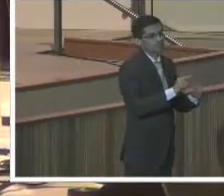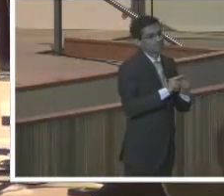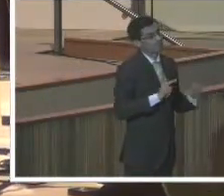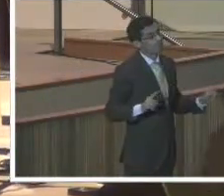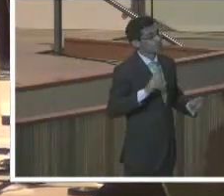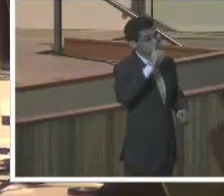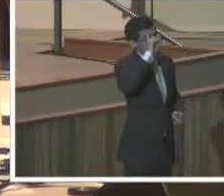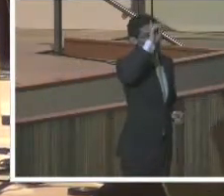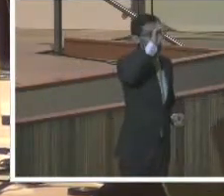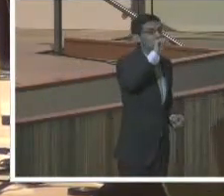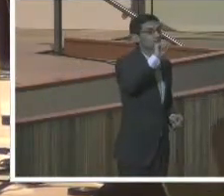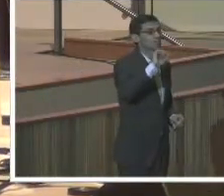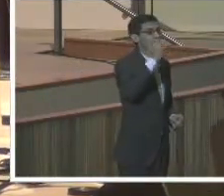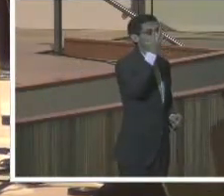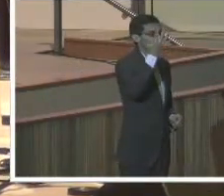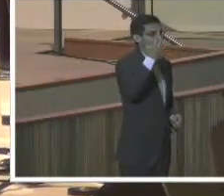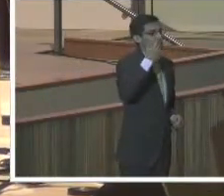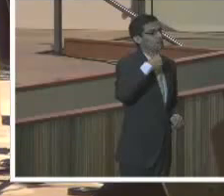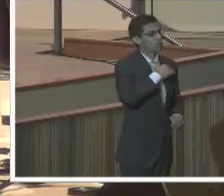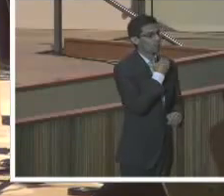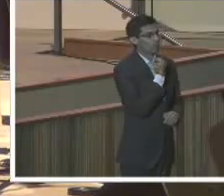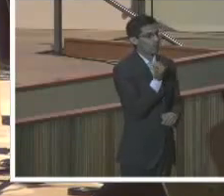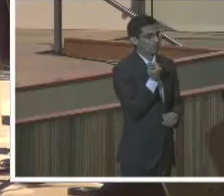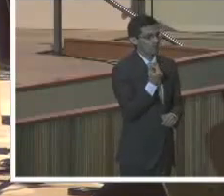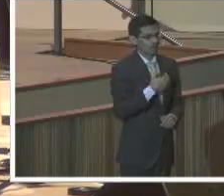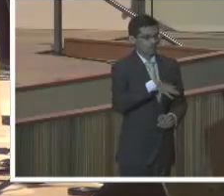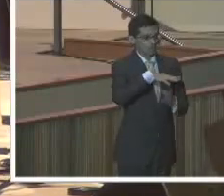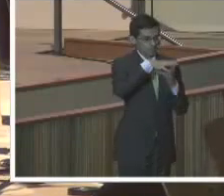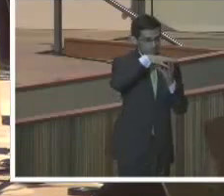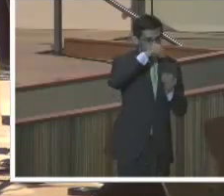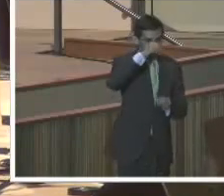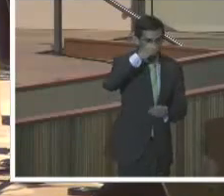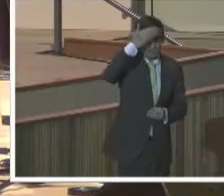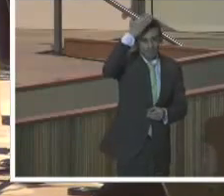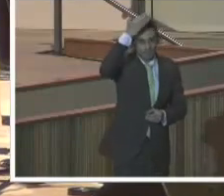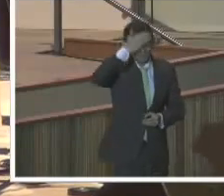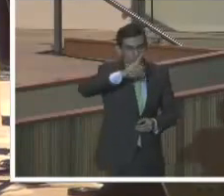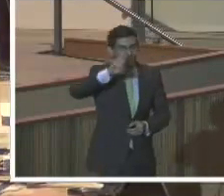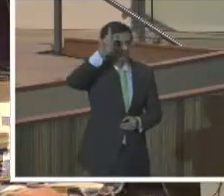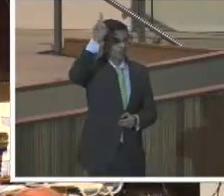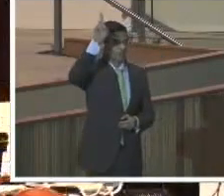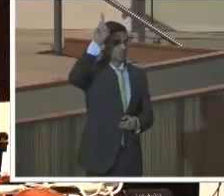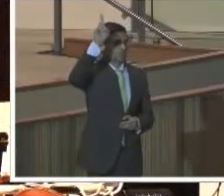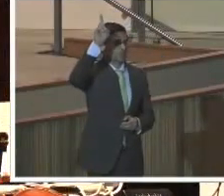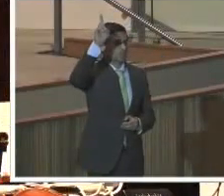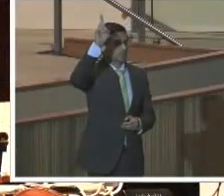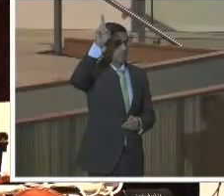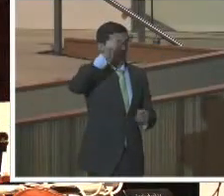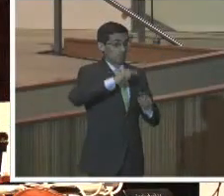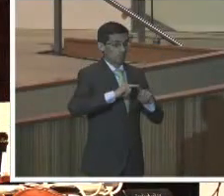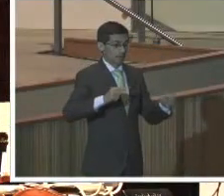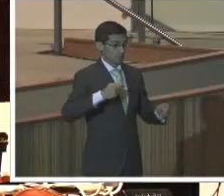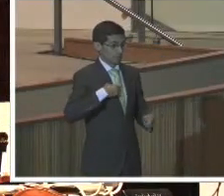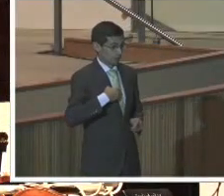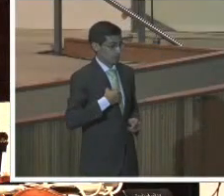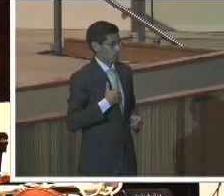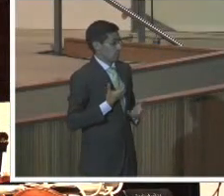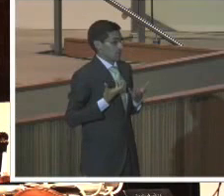deparar com o Senhor. Eu prefiro que Ele me carregue nos ombros. E